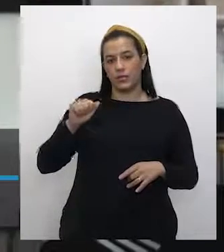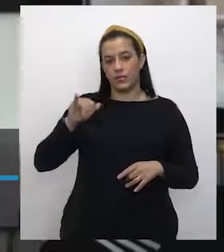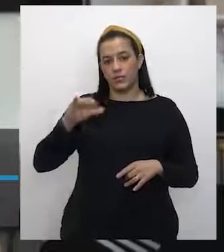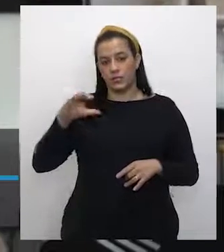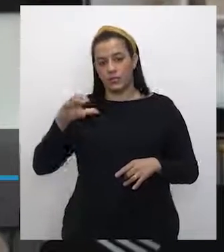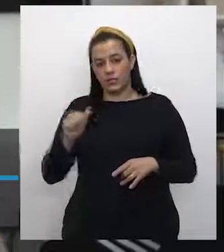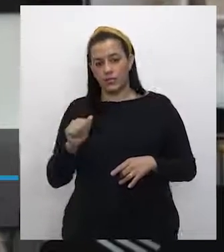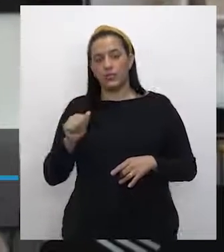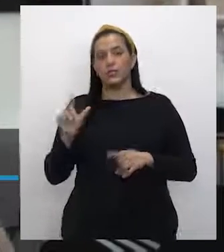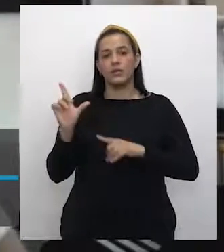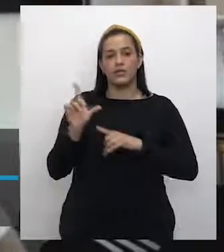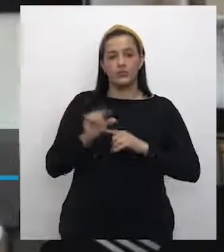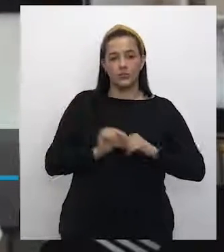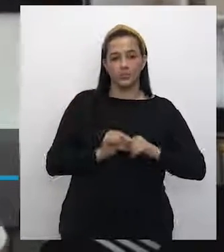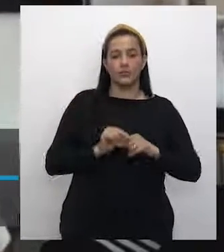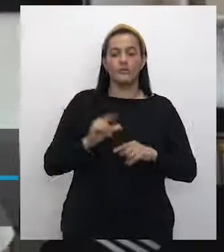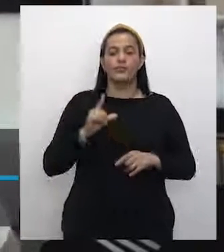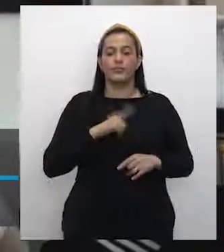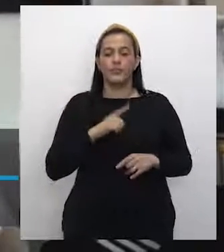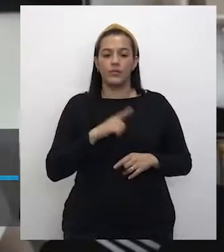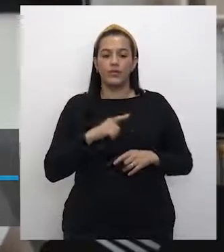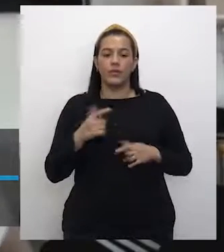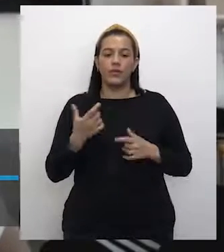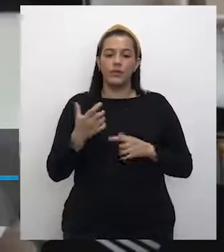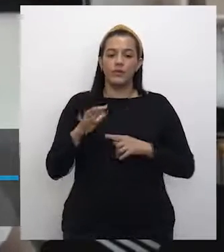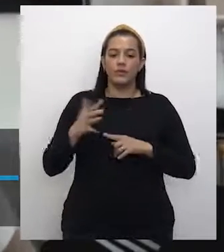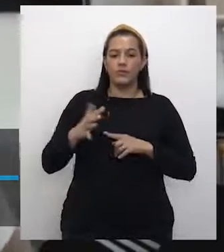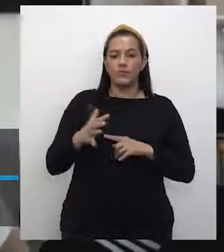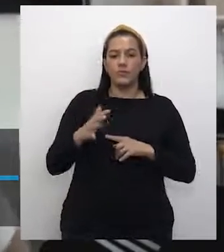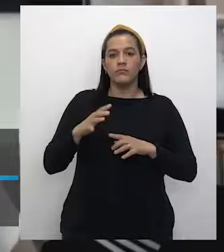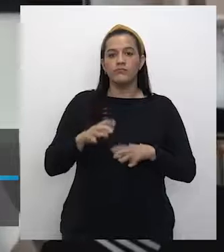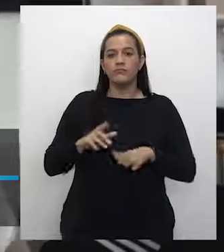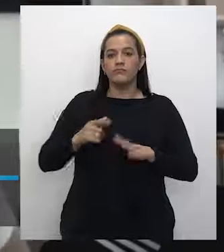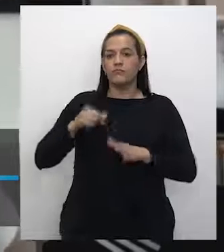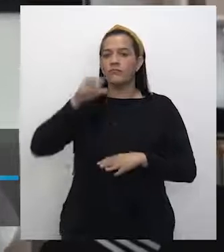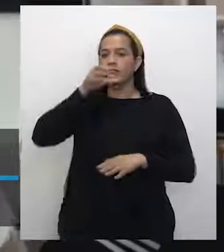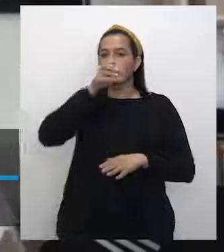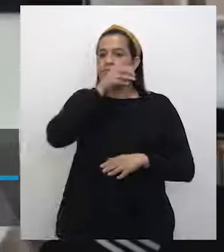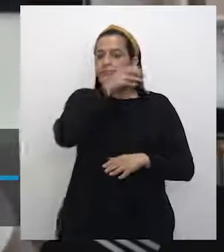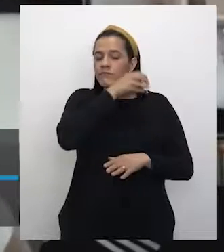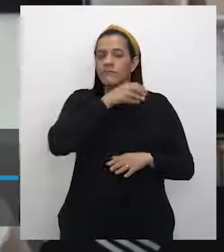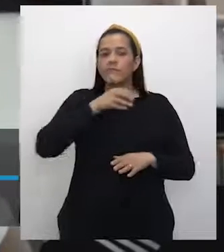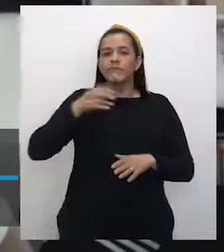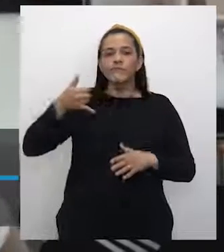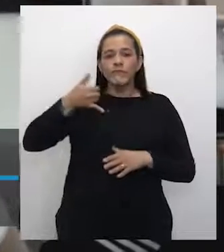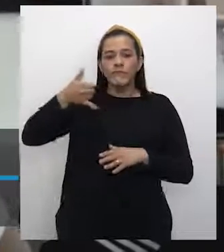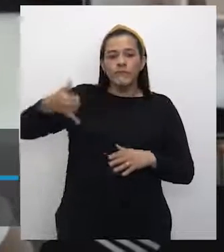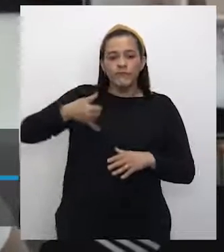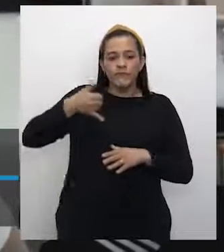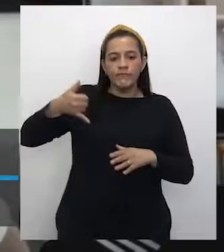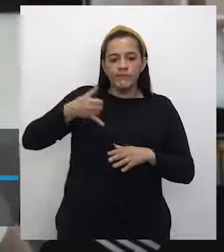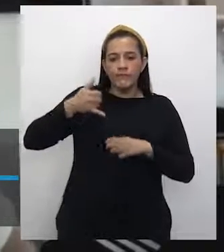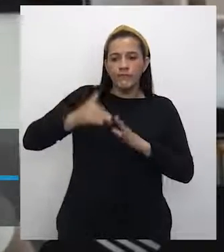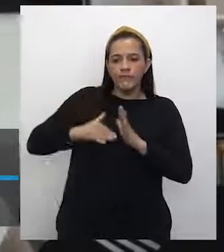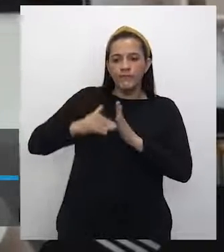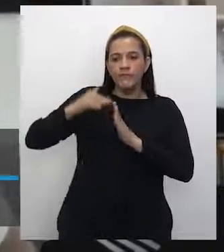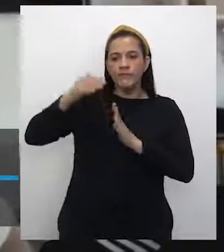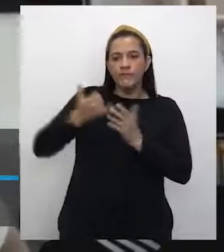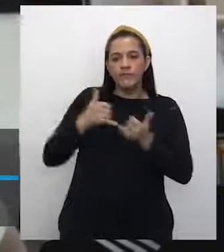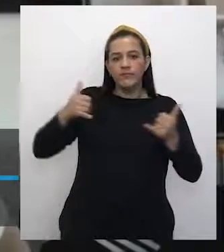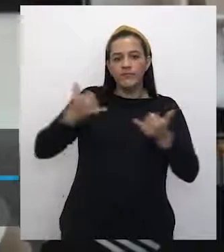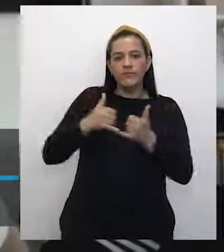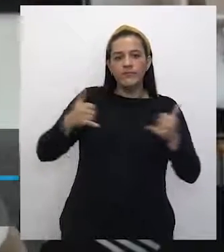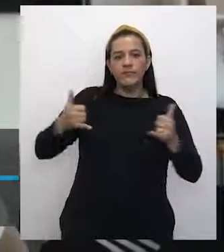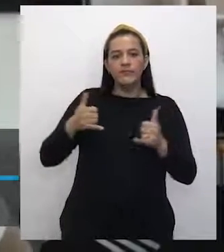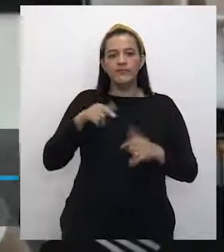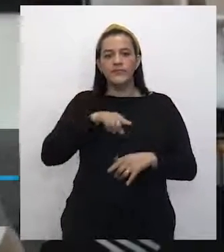usando um capacitor aí, vai esquentando o óleo, né, e vai gerando energia a partir desse calor.